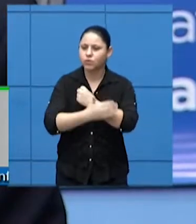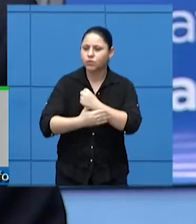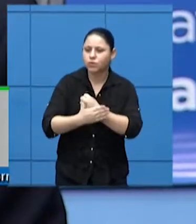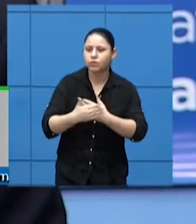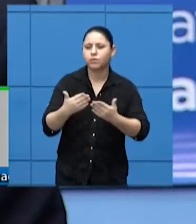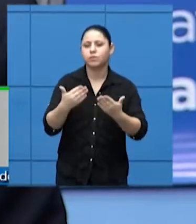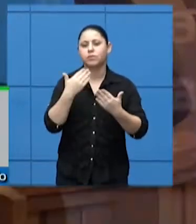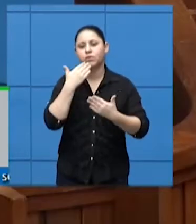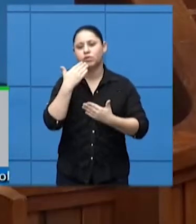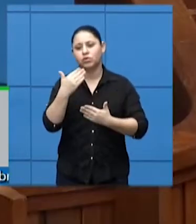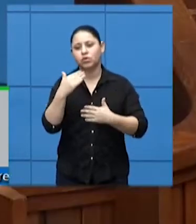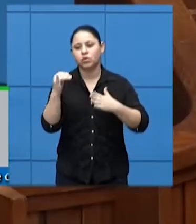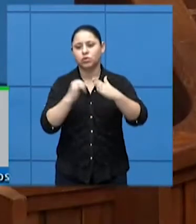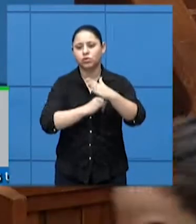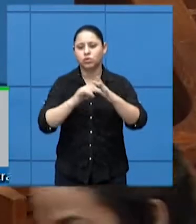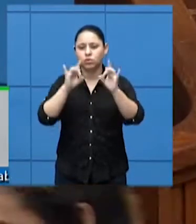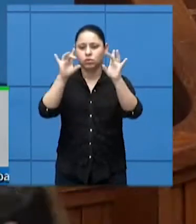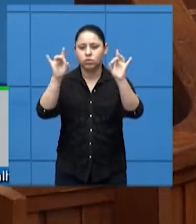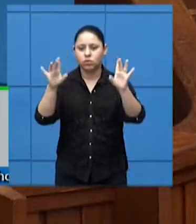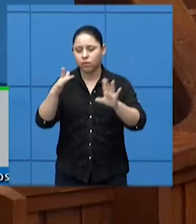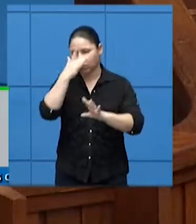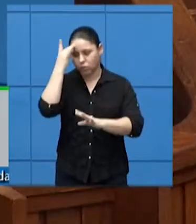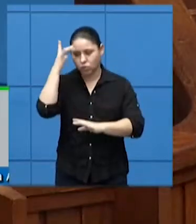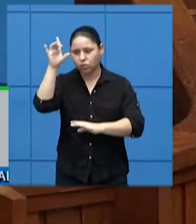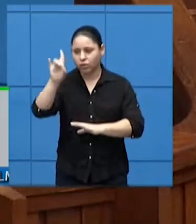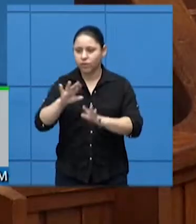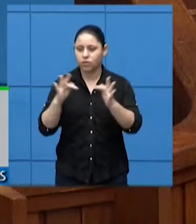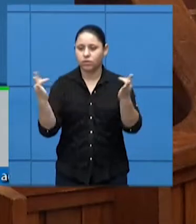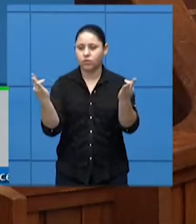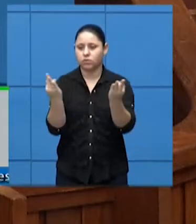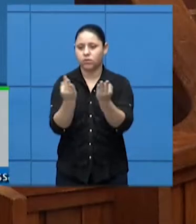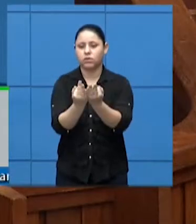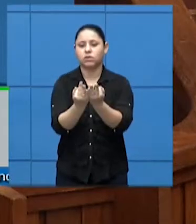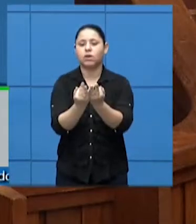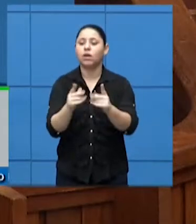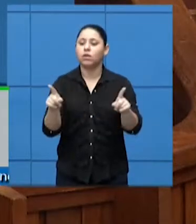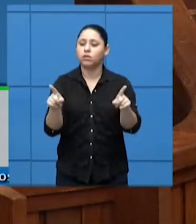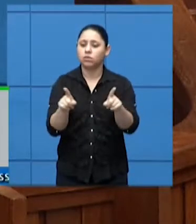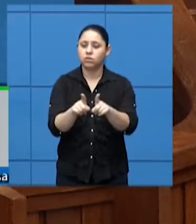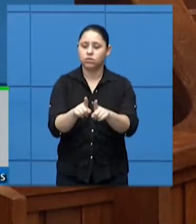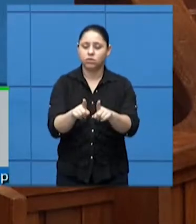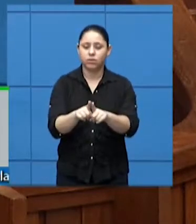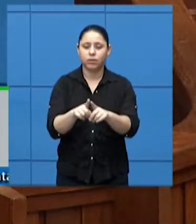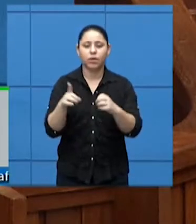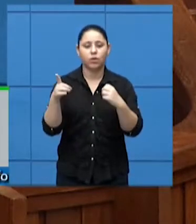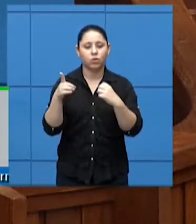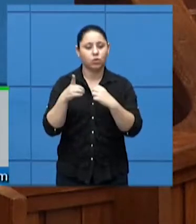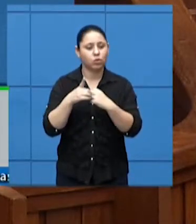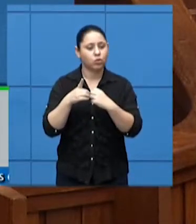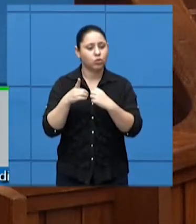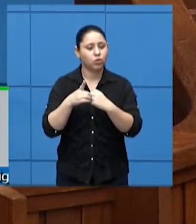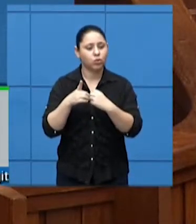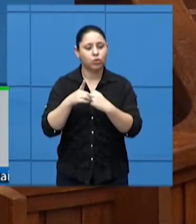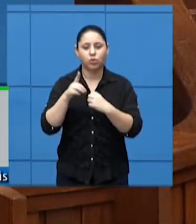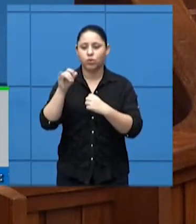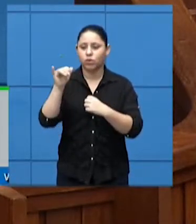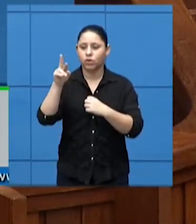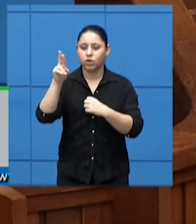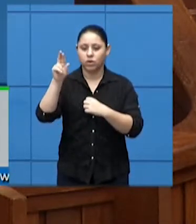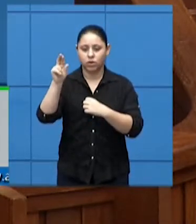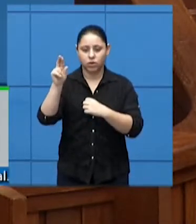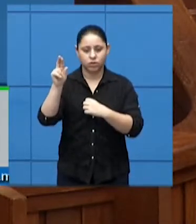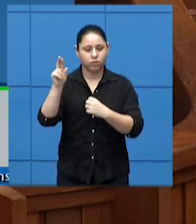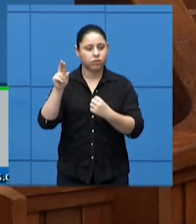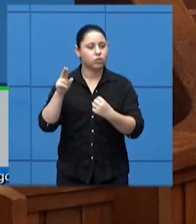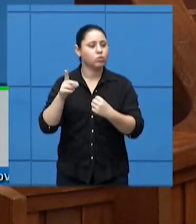instituições especializadas, das pessoas com deficiência e suas famílias. Também doutor Irã, do Ministério do Trabalho,